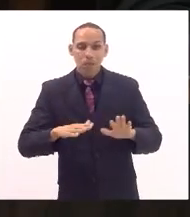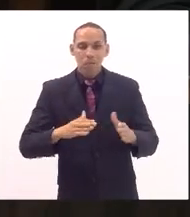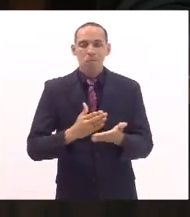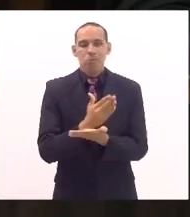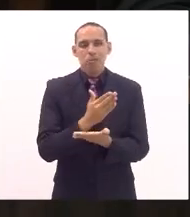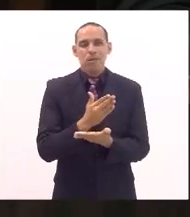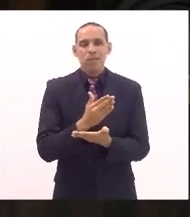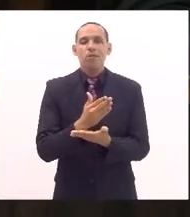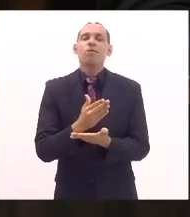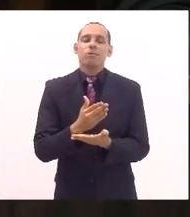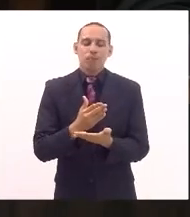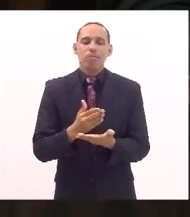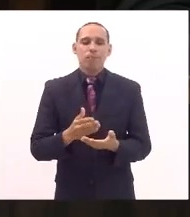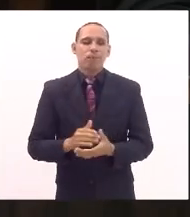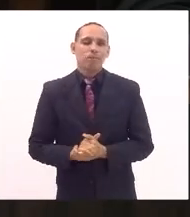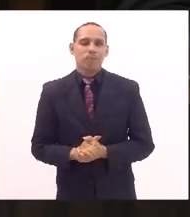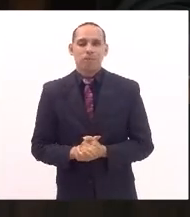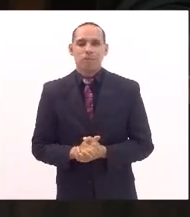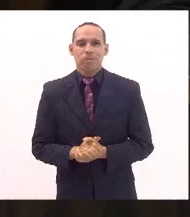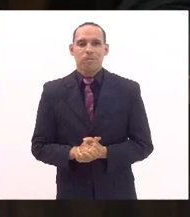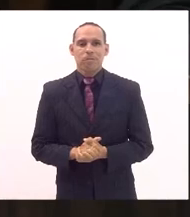aprovada vai à promulgação